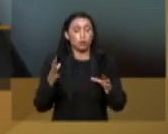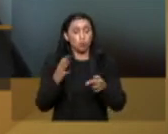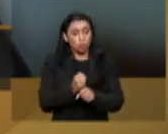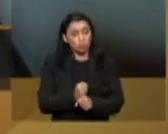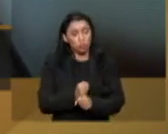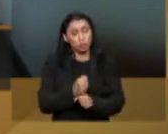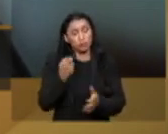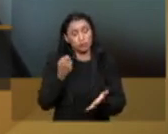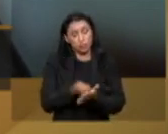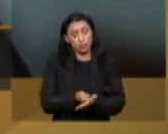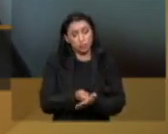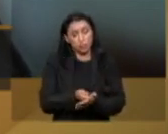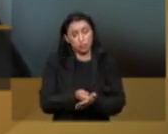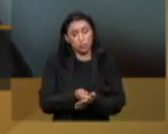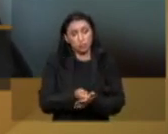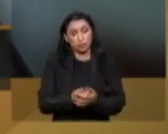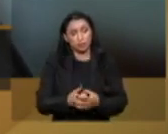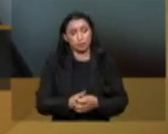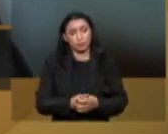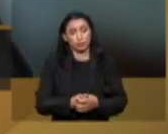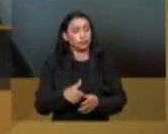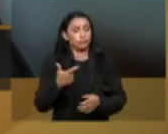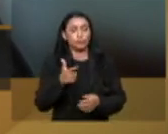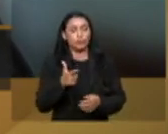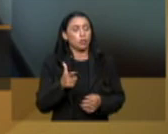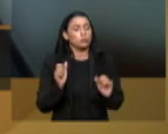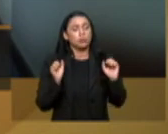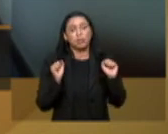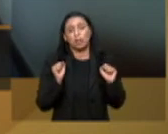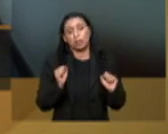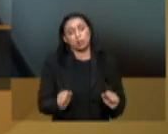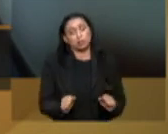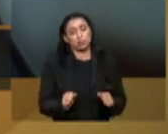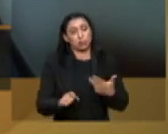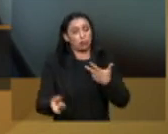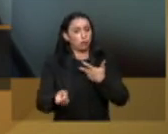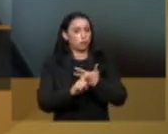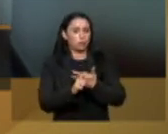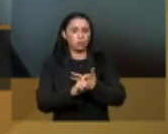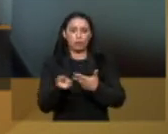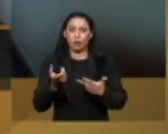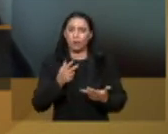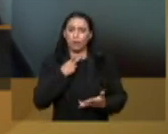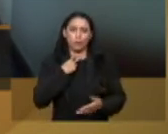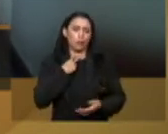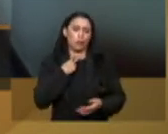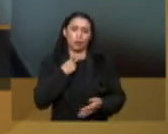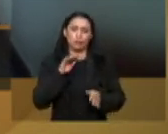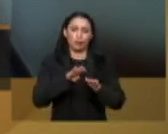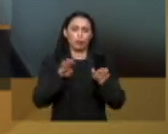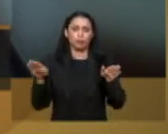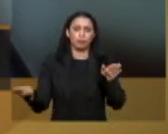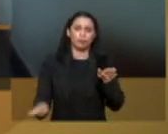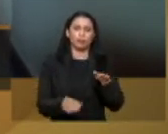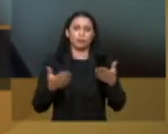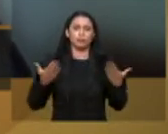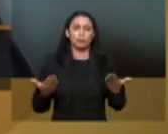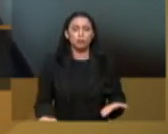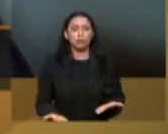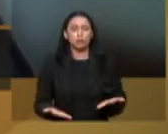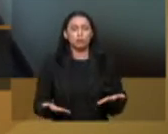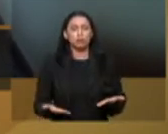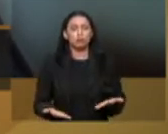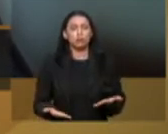dessas contribuições. Não há possibilidade de ato do príncipe, né, fora dos parâmetros colocados